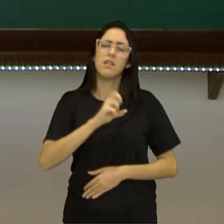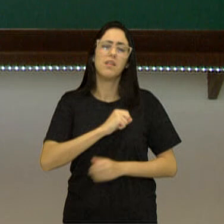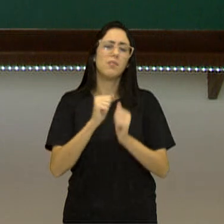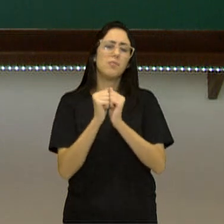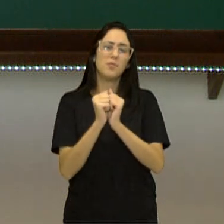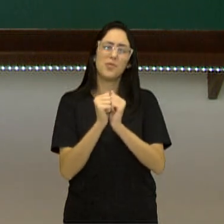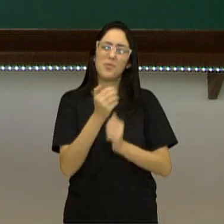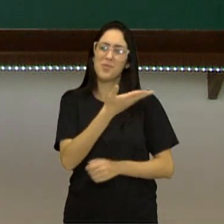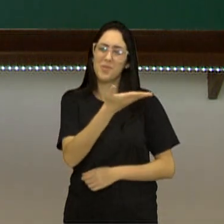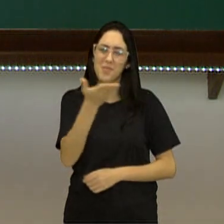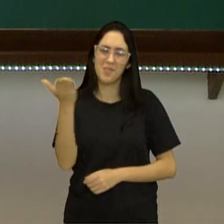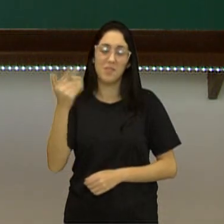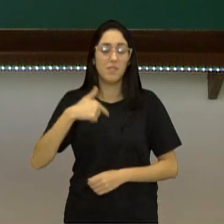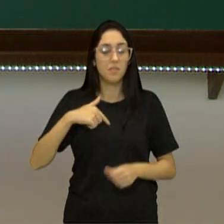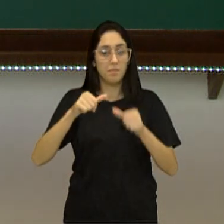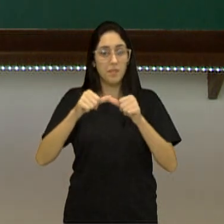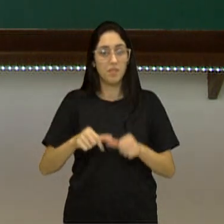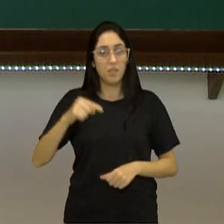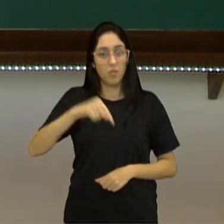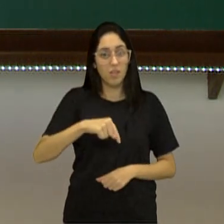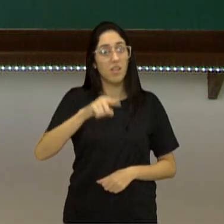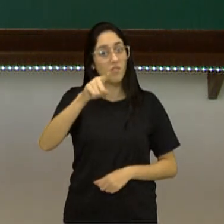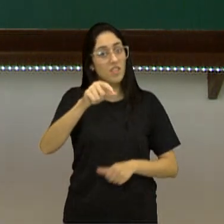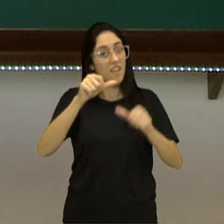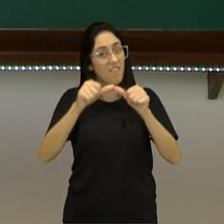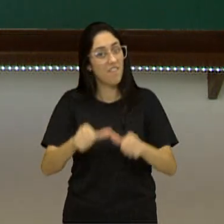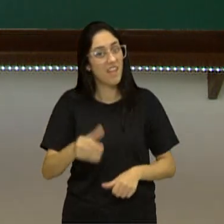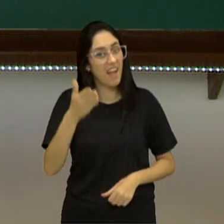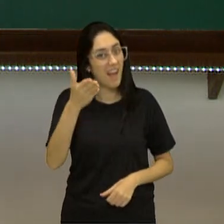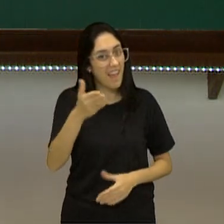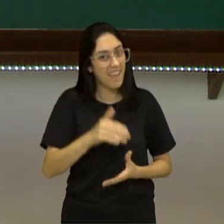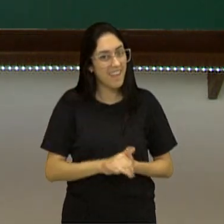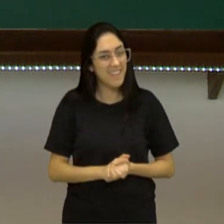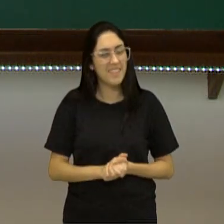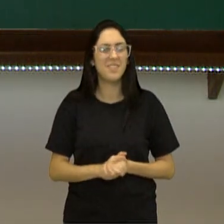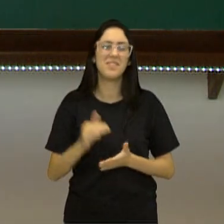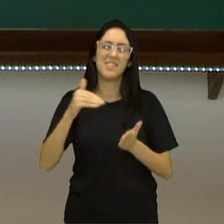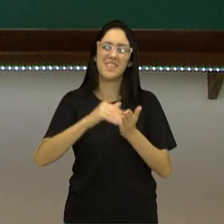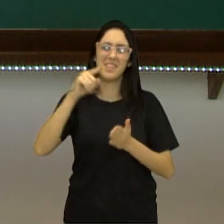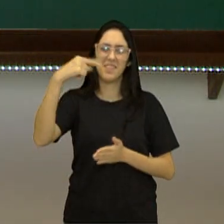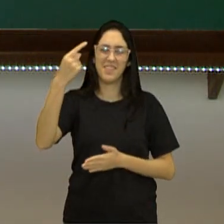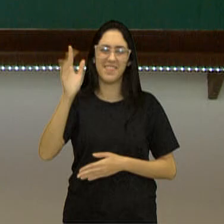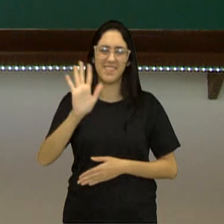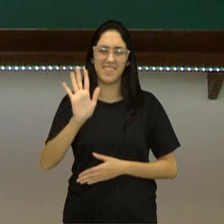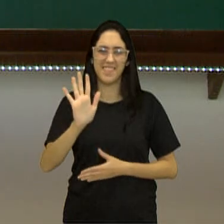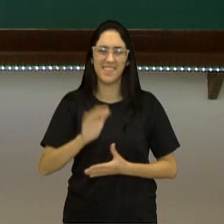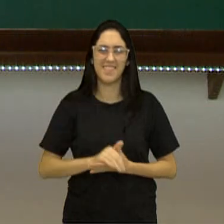vocês. Eu fico aqui, você fica aí e tchau!